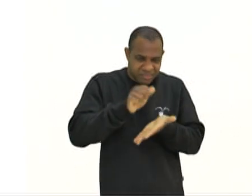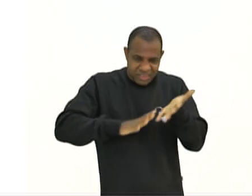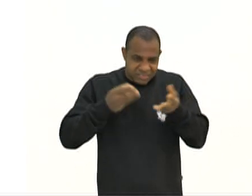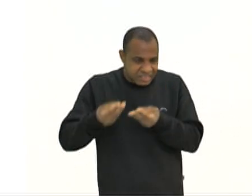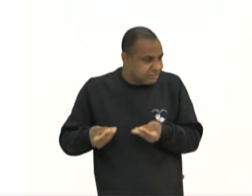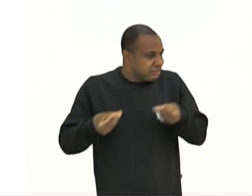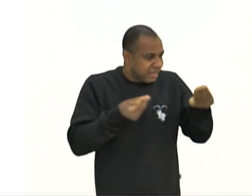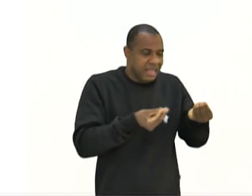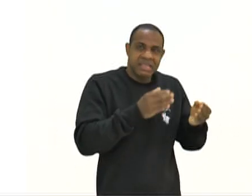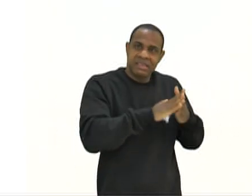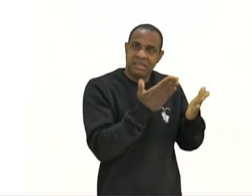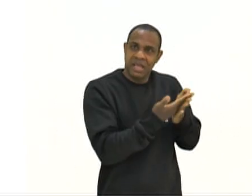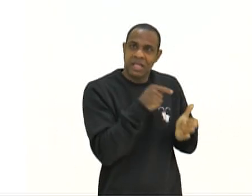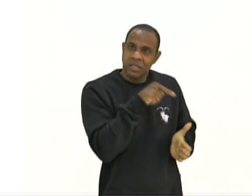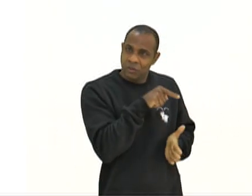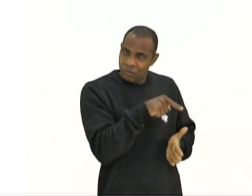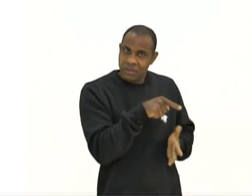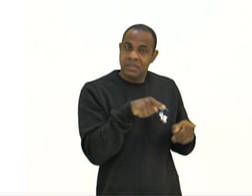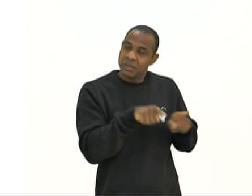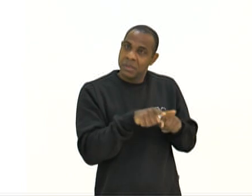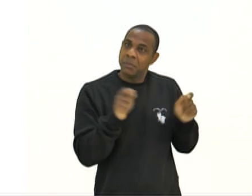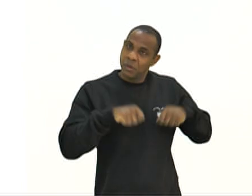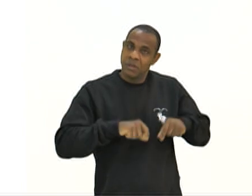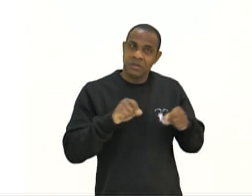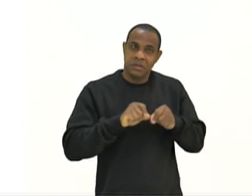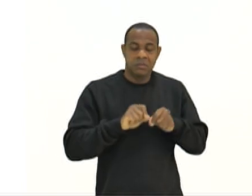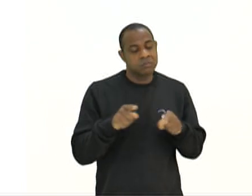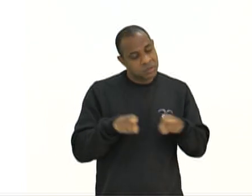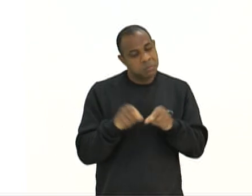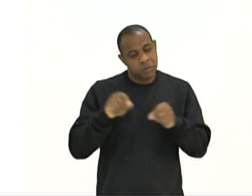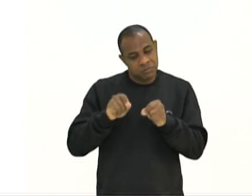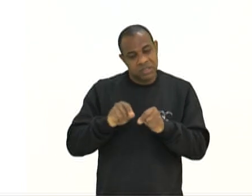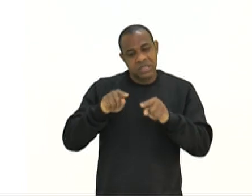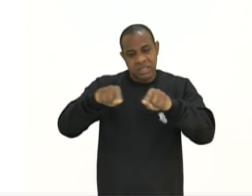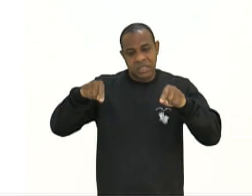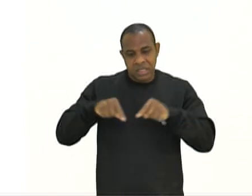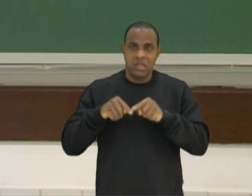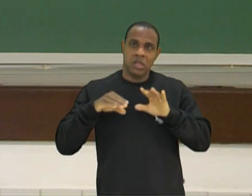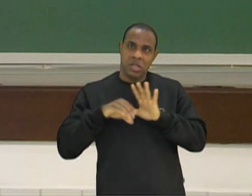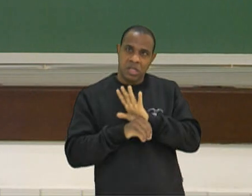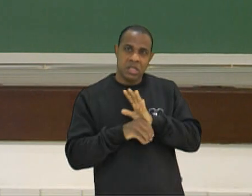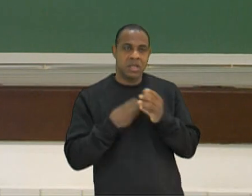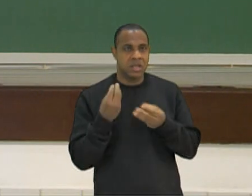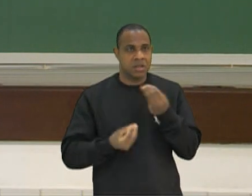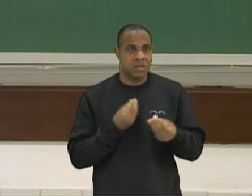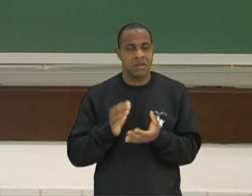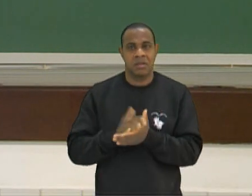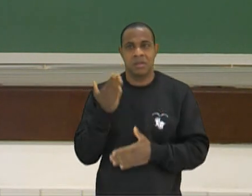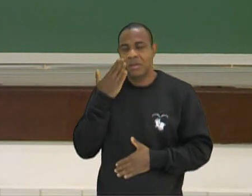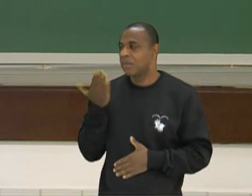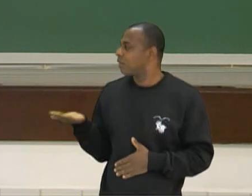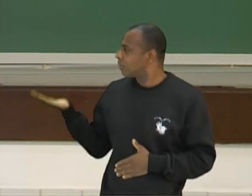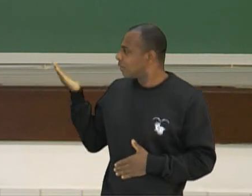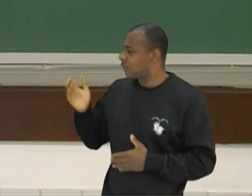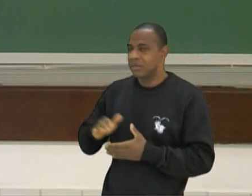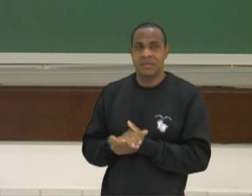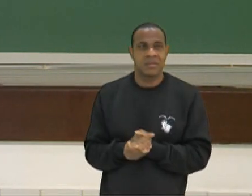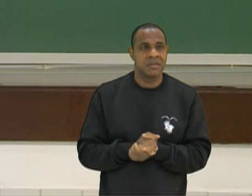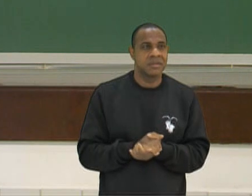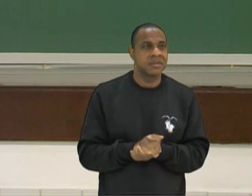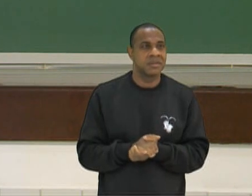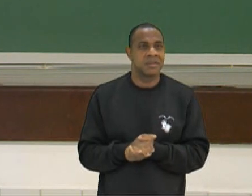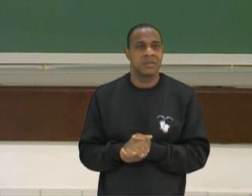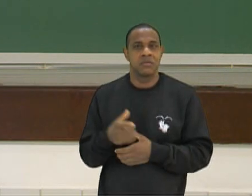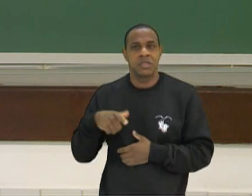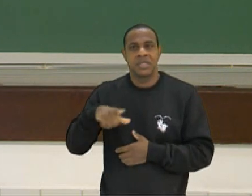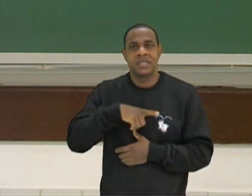atividades na escola, como também podem resolvê-las pelo Classroom. E aqui, meu querido aluno, o que eu digo para vocês, quando você tem